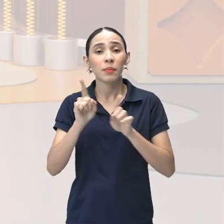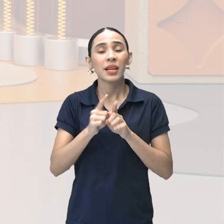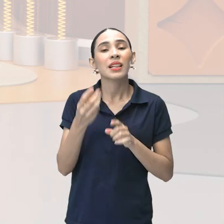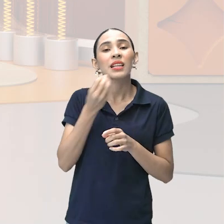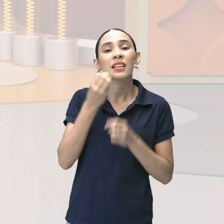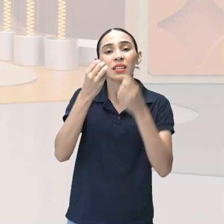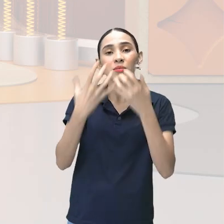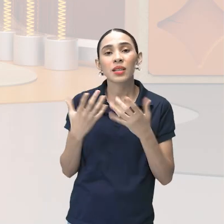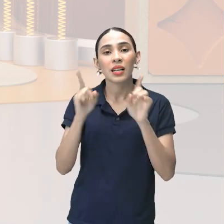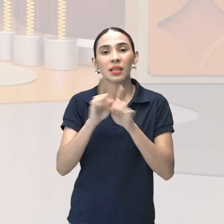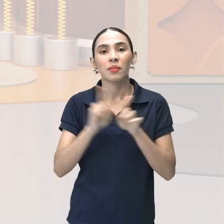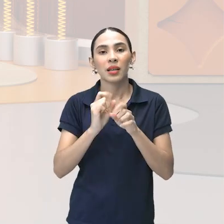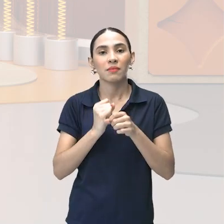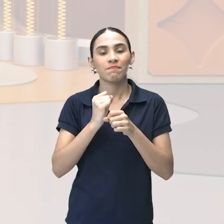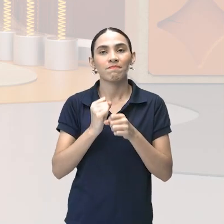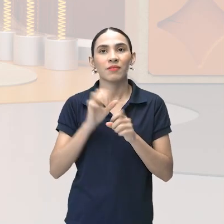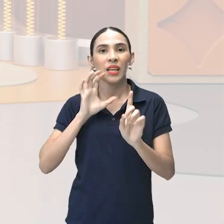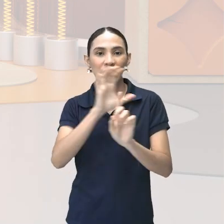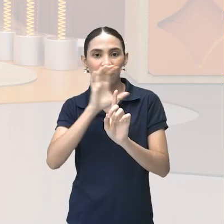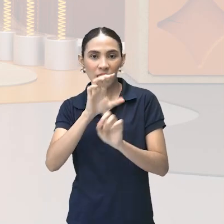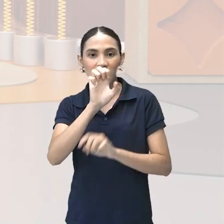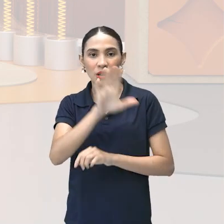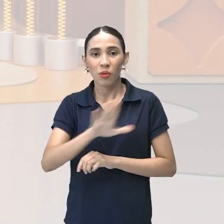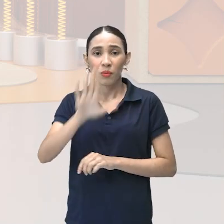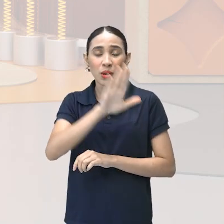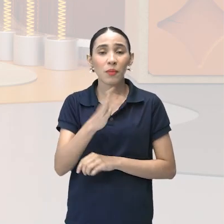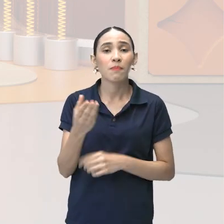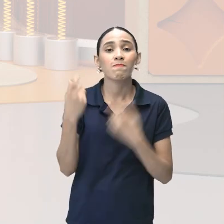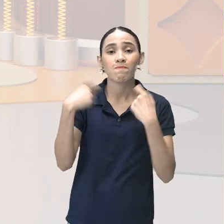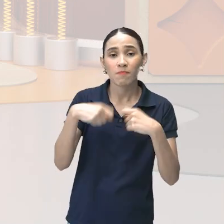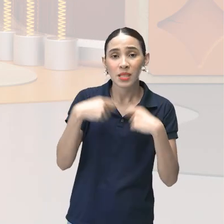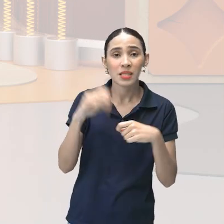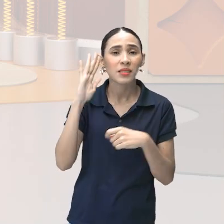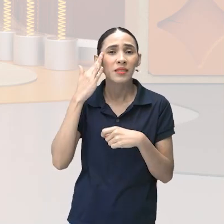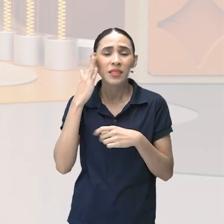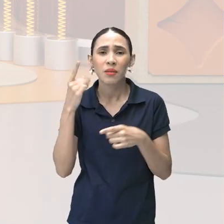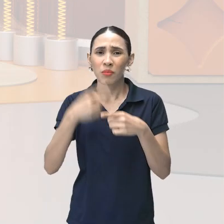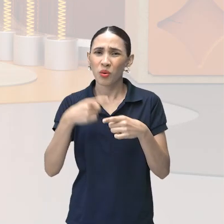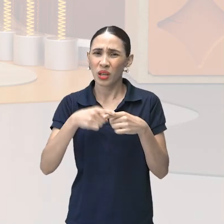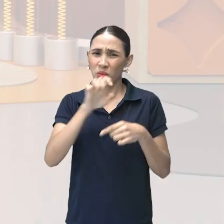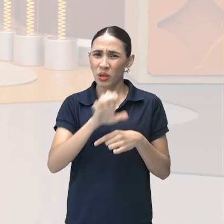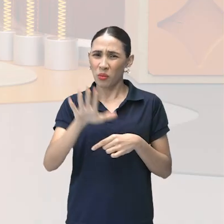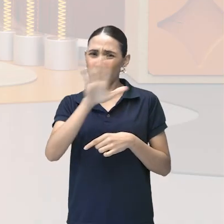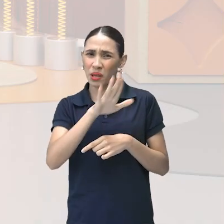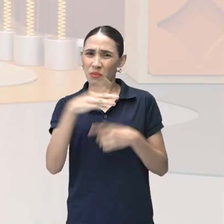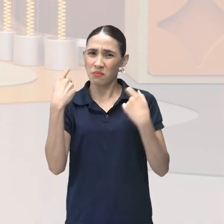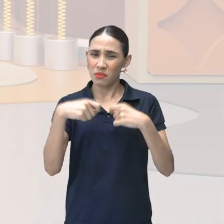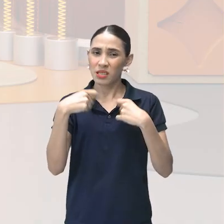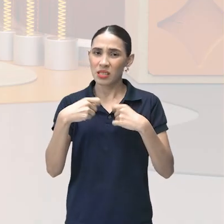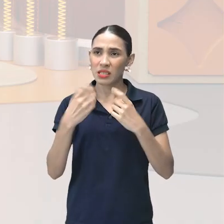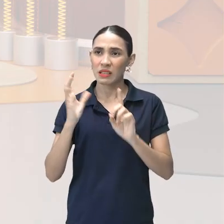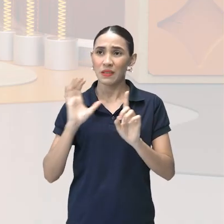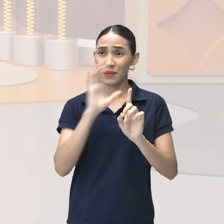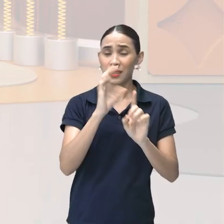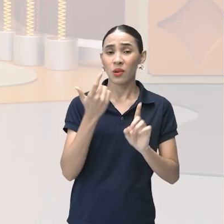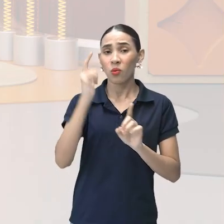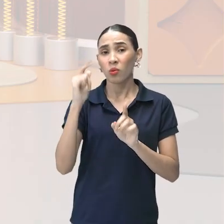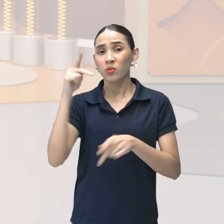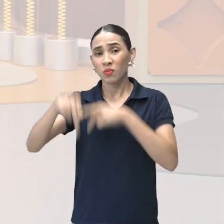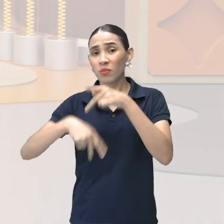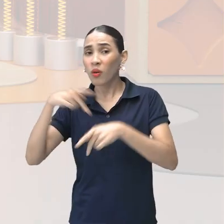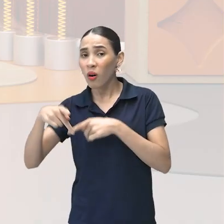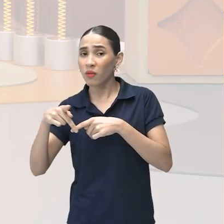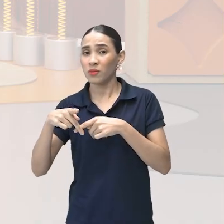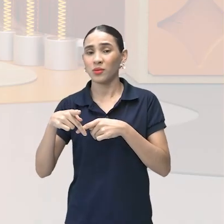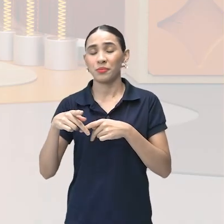tá, esse domínio europeu. É preciso justificar. Por que os europeus têm que dominar os outros povos,